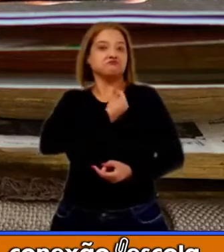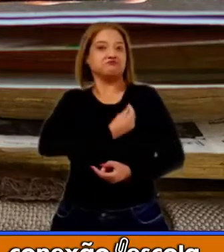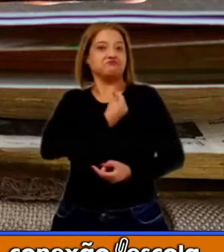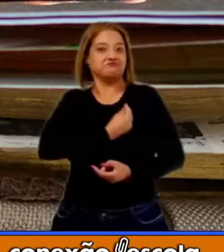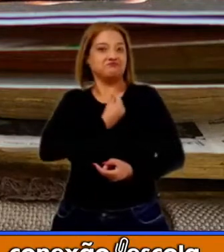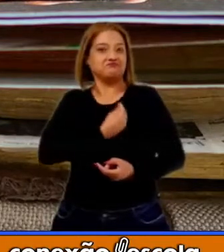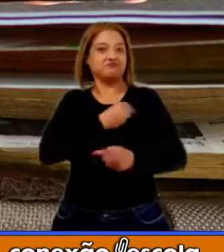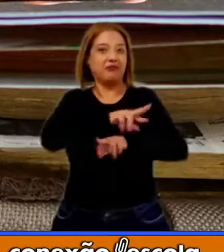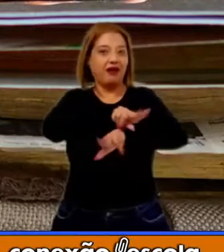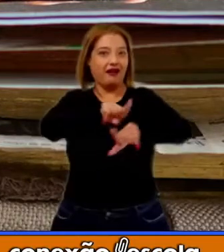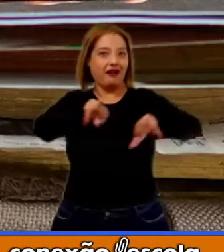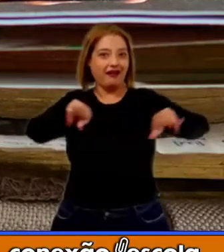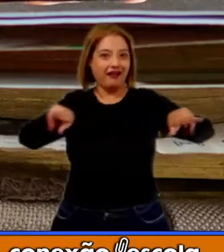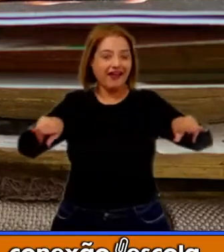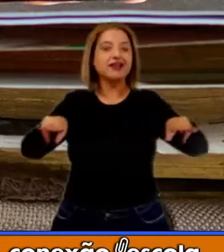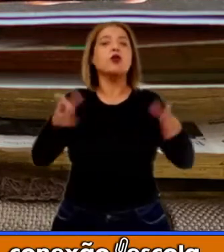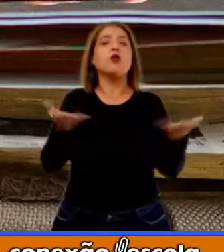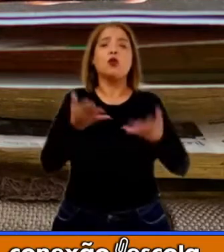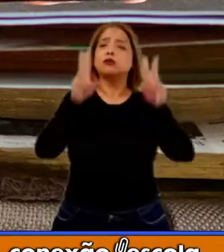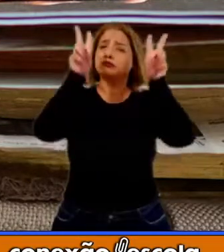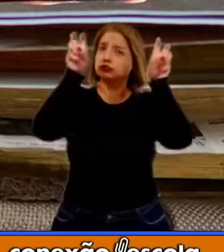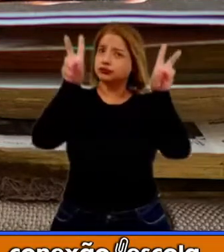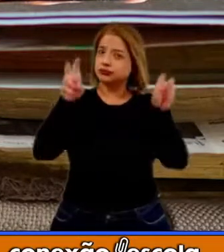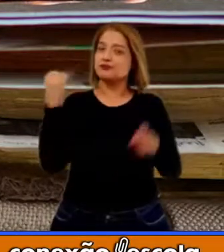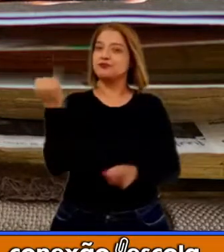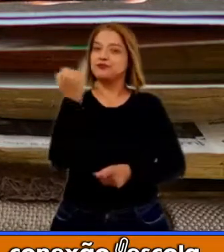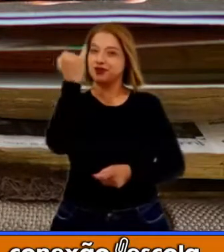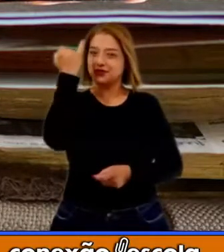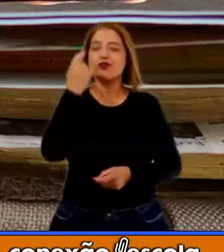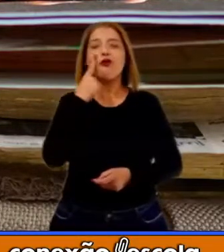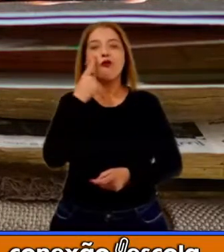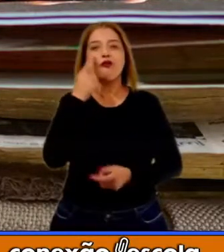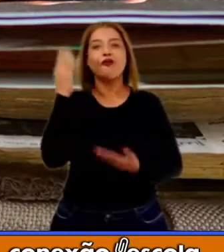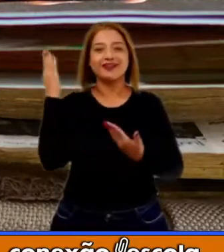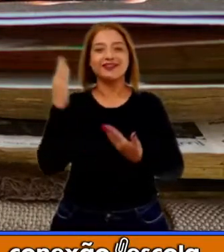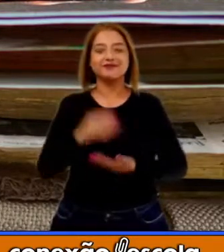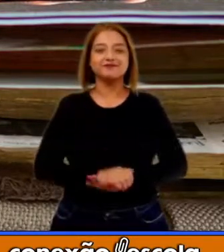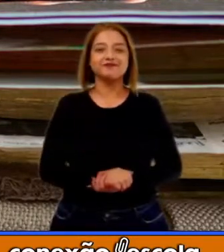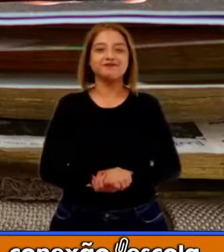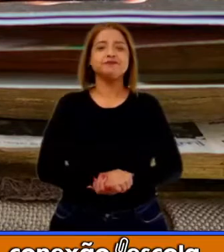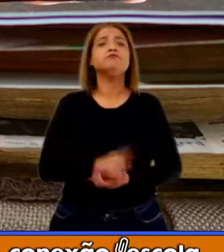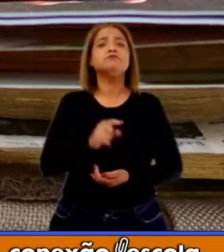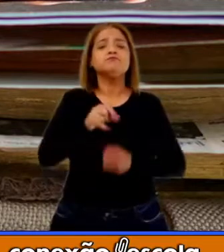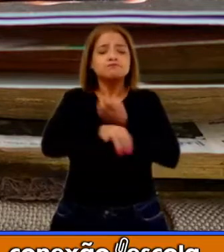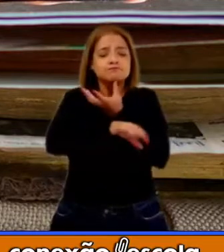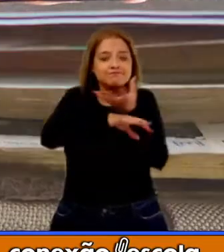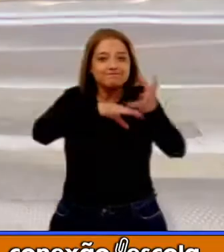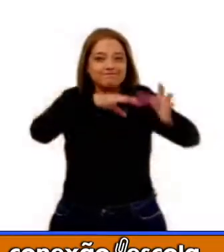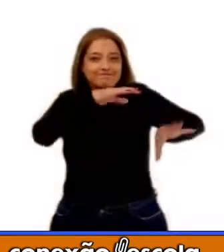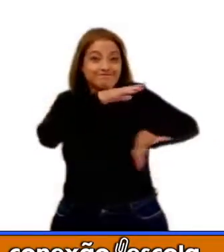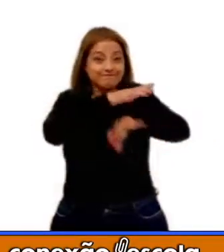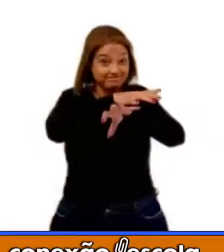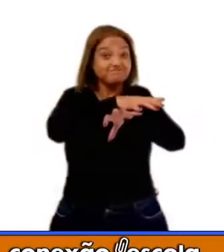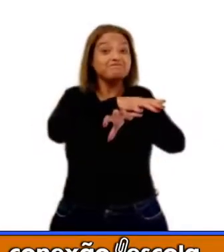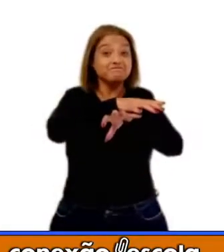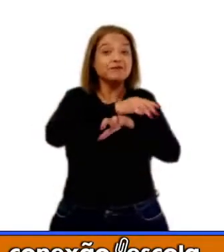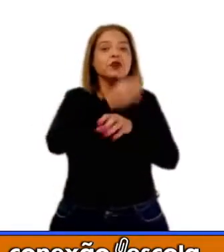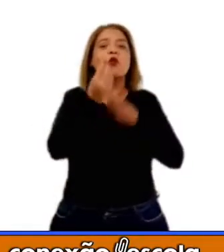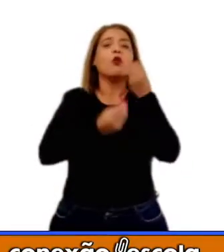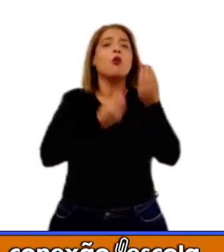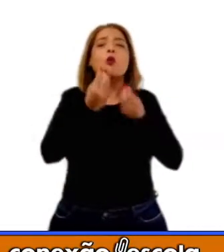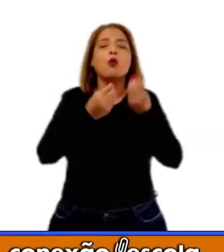Também iremos abordar tópicos importantes. Olha só: o meio ambiente,